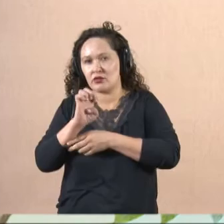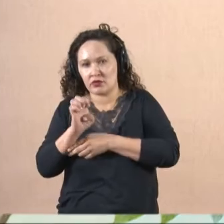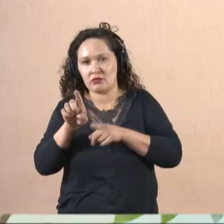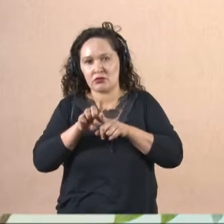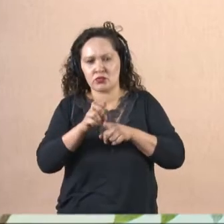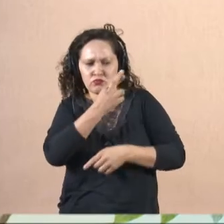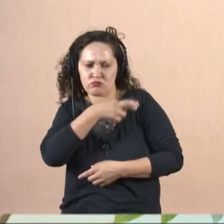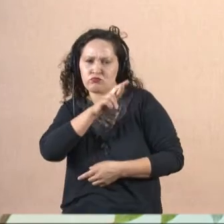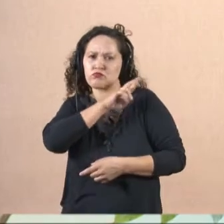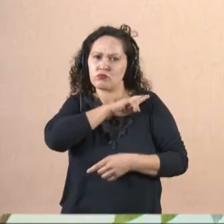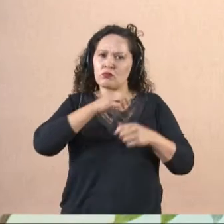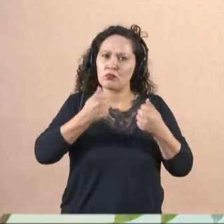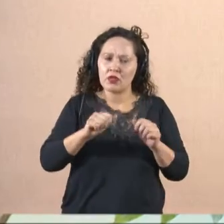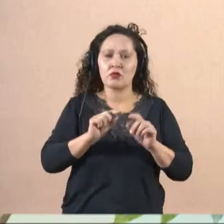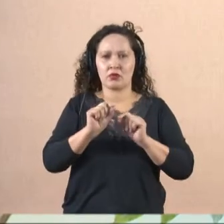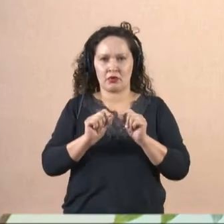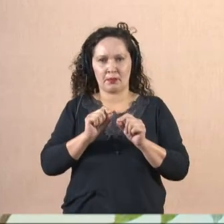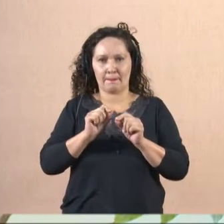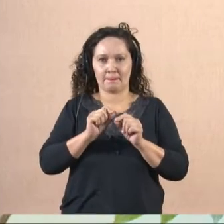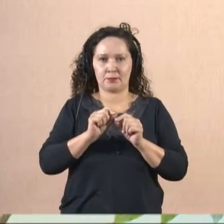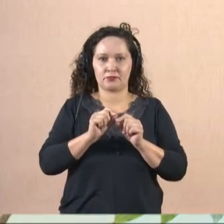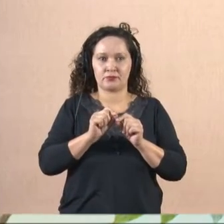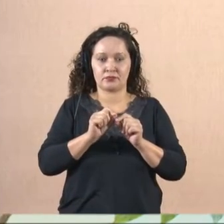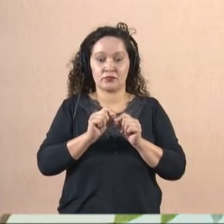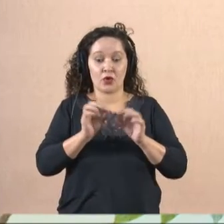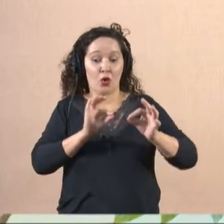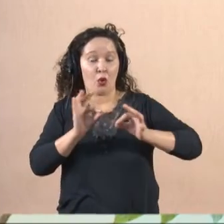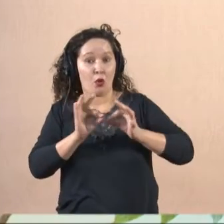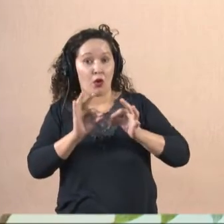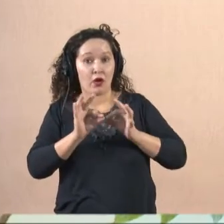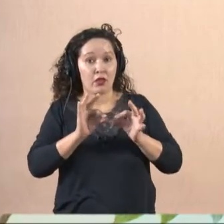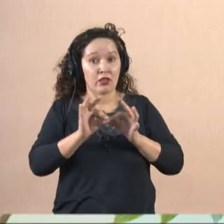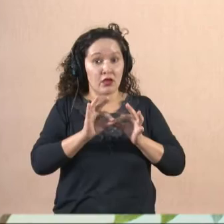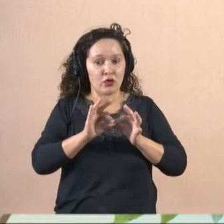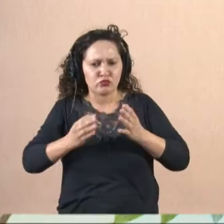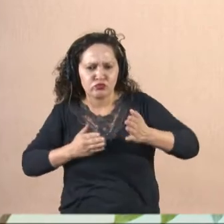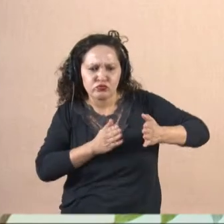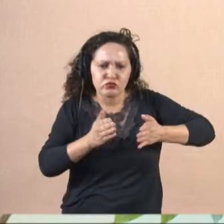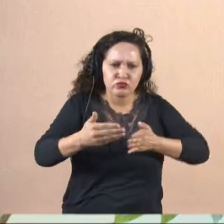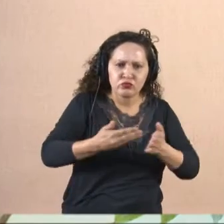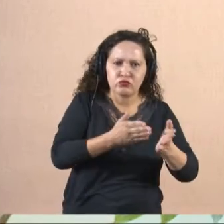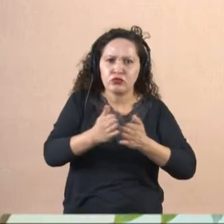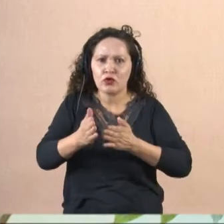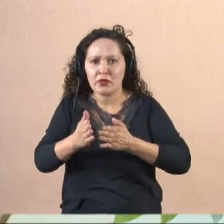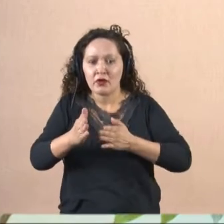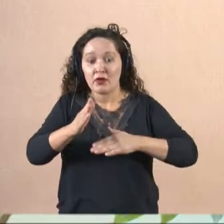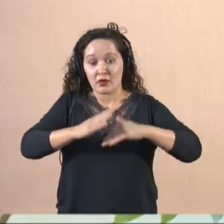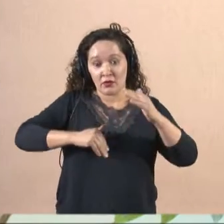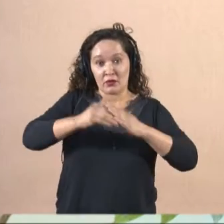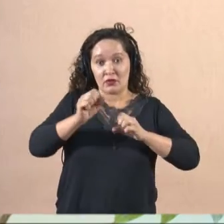esta autoridade é precisamente a que está orquestrando liberdade de onde está a